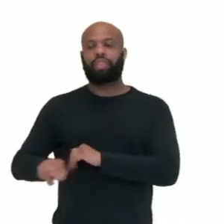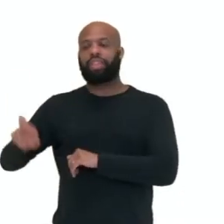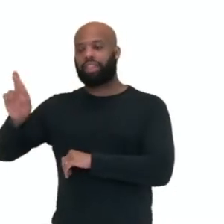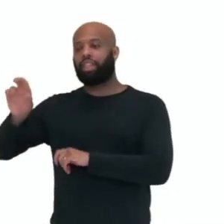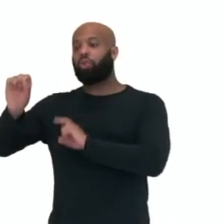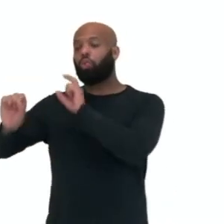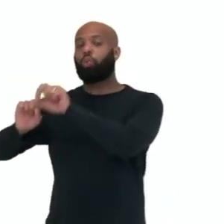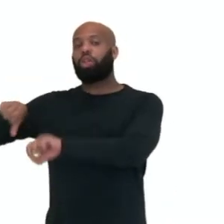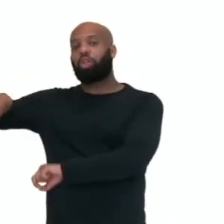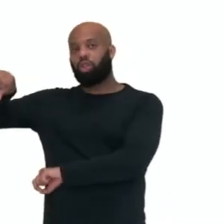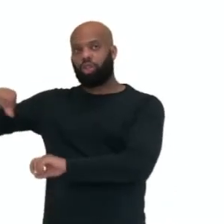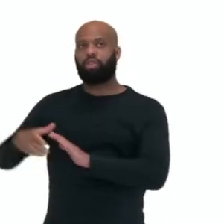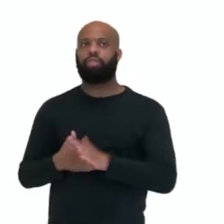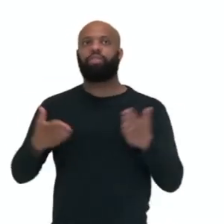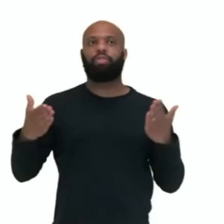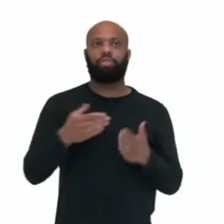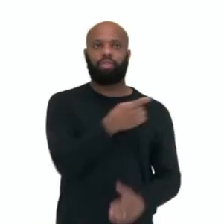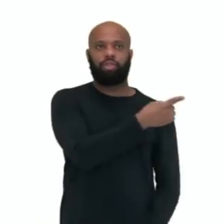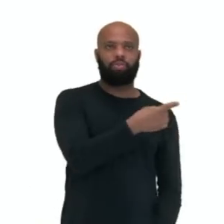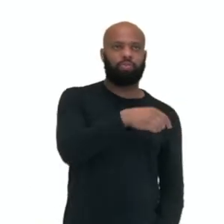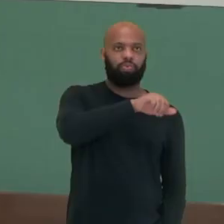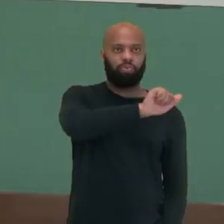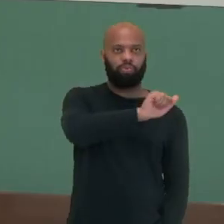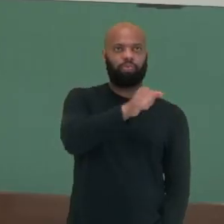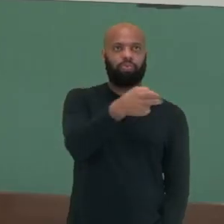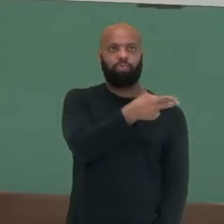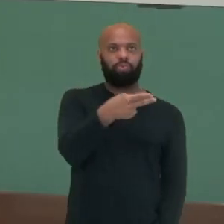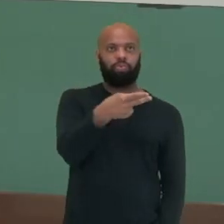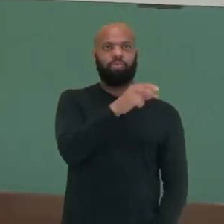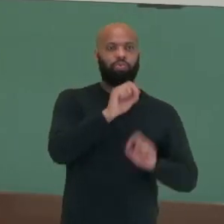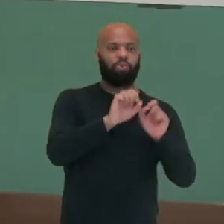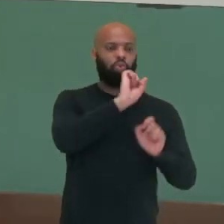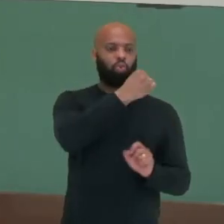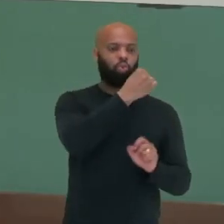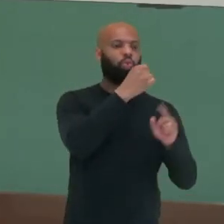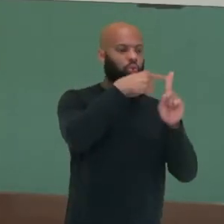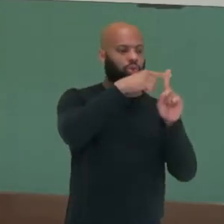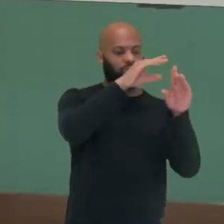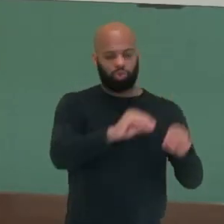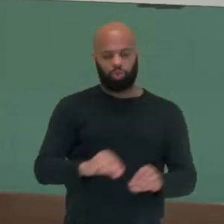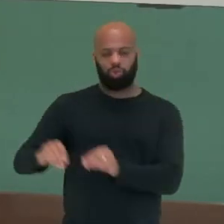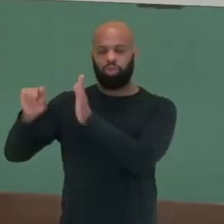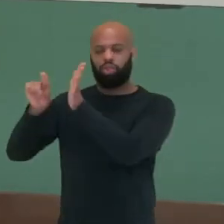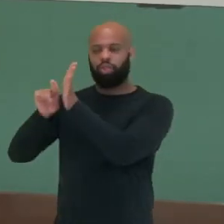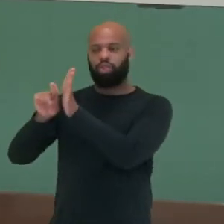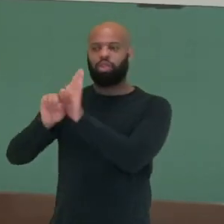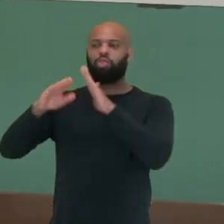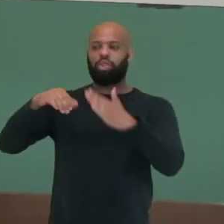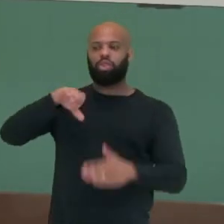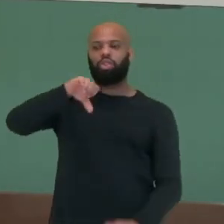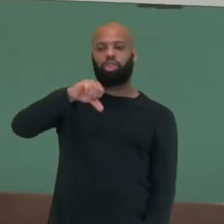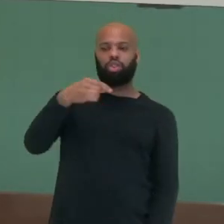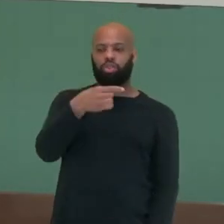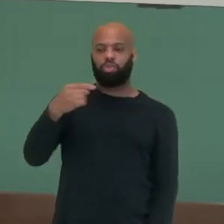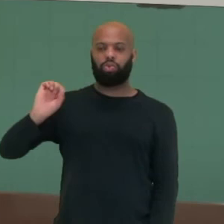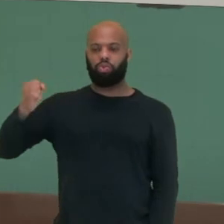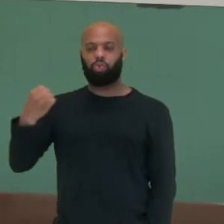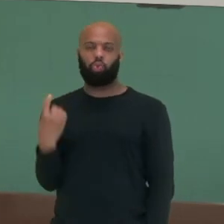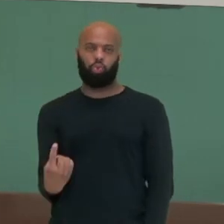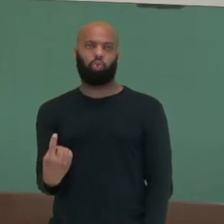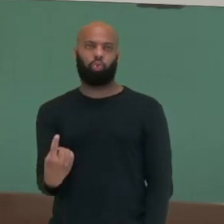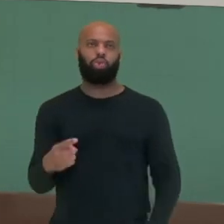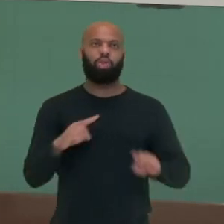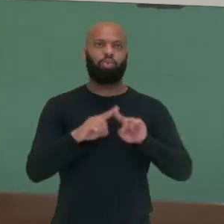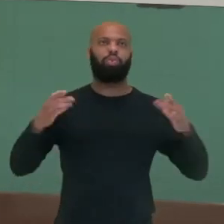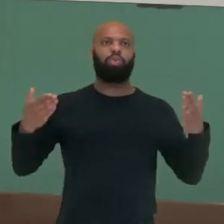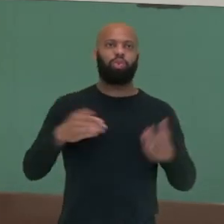que é 9. Então, menos A é igual, passou 8 para lá, A é igual a 9 menos 8, 1. Só